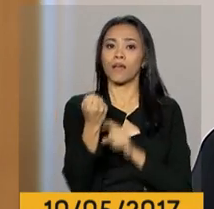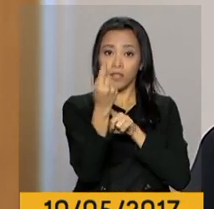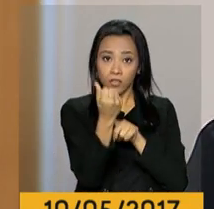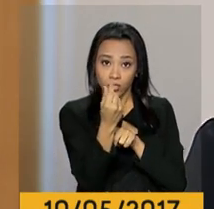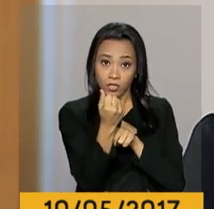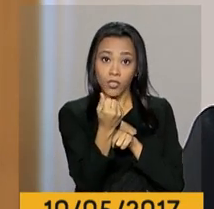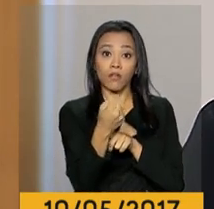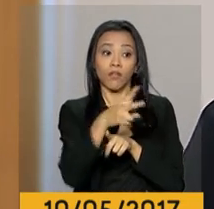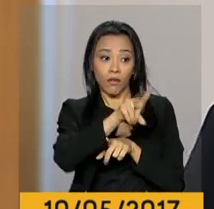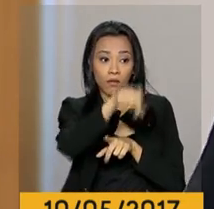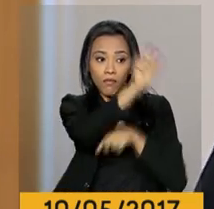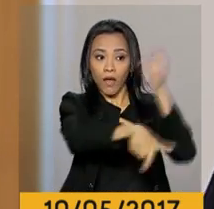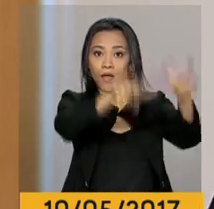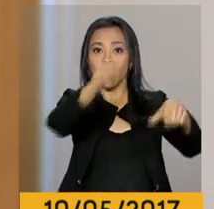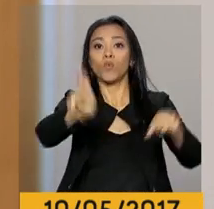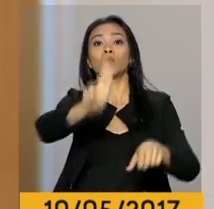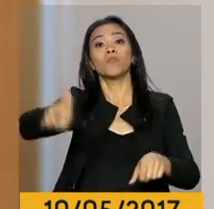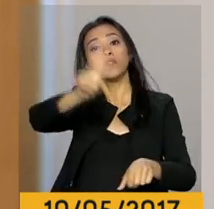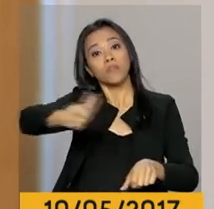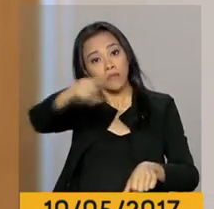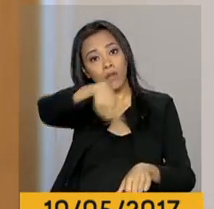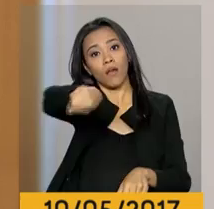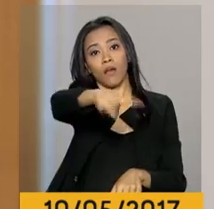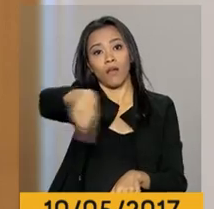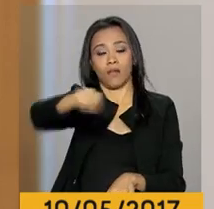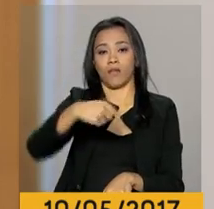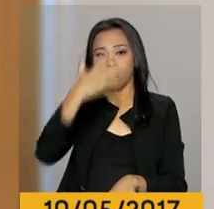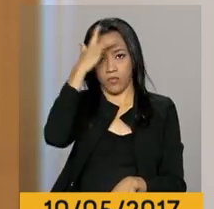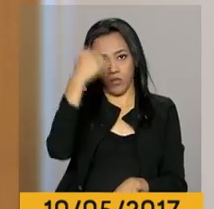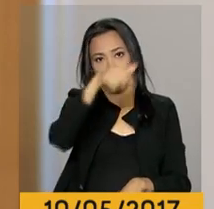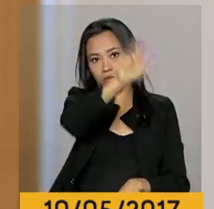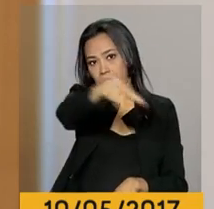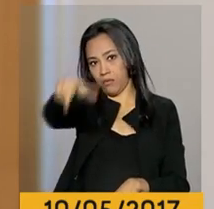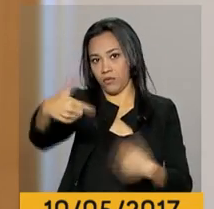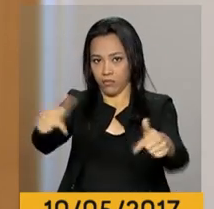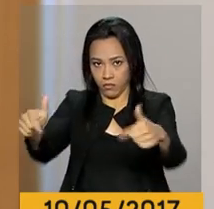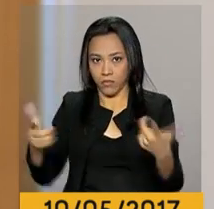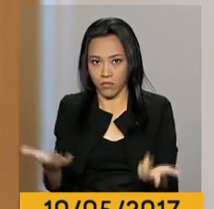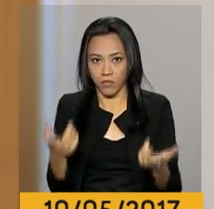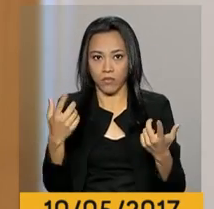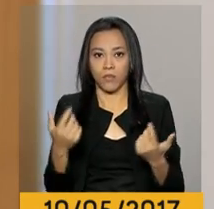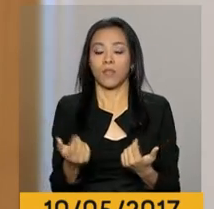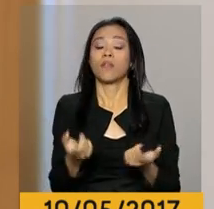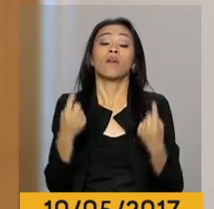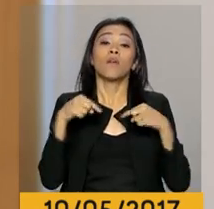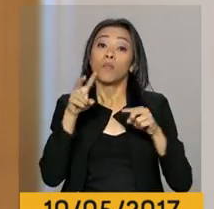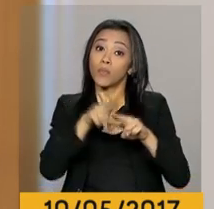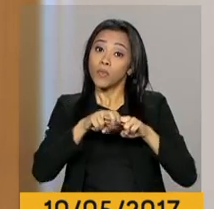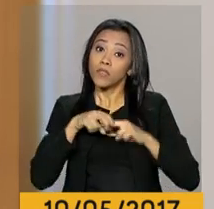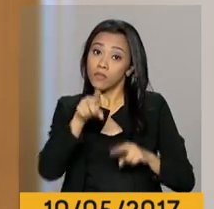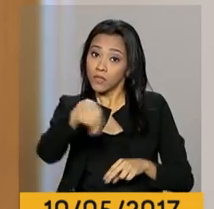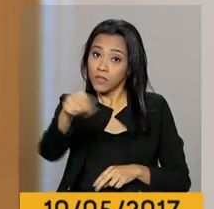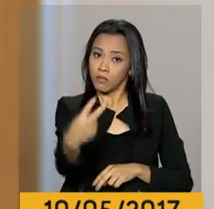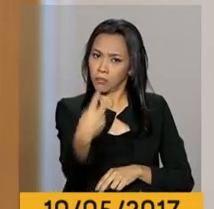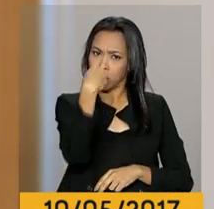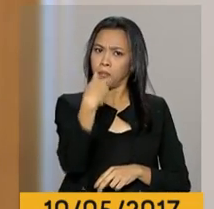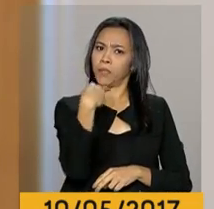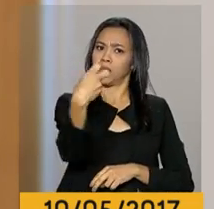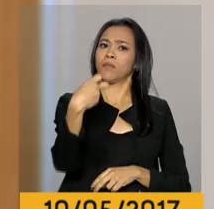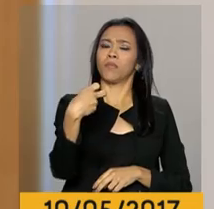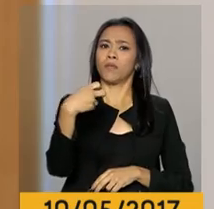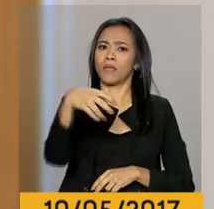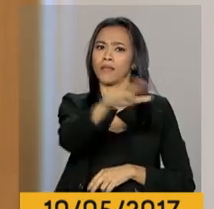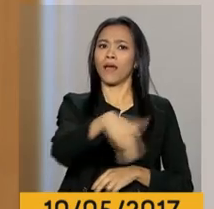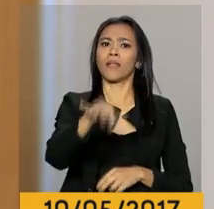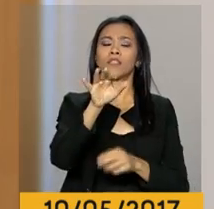Trabalhador de cada saque que foi feito nessas nessas contas não é sem razão que vocês verificaram que o setor de varejo